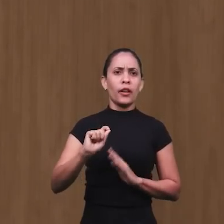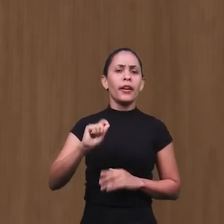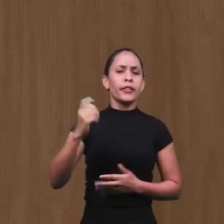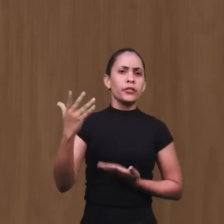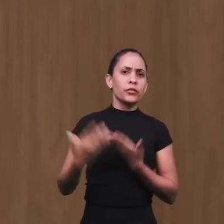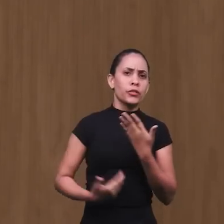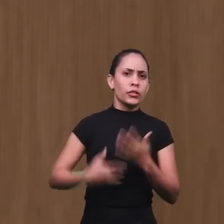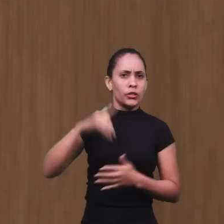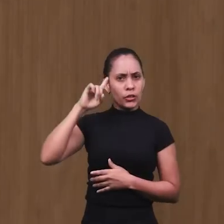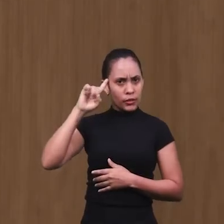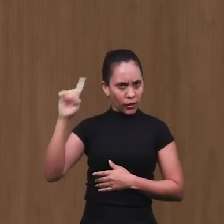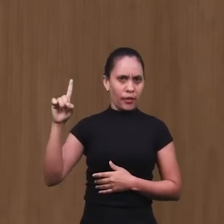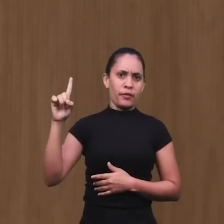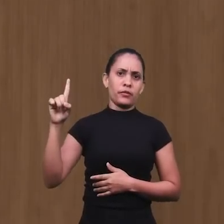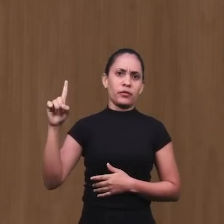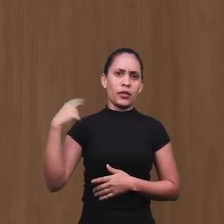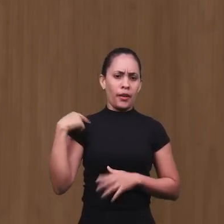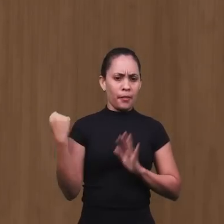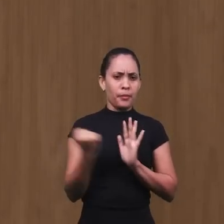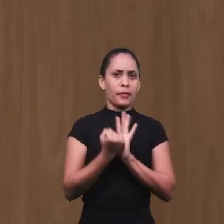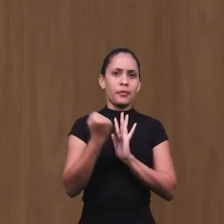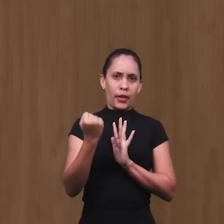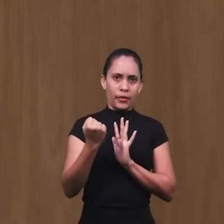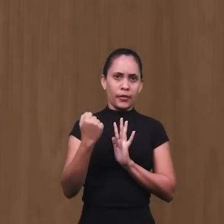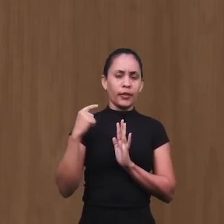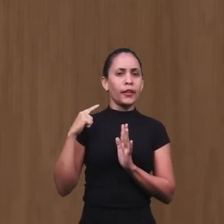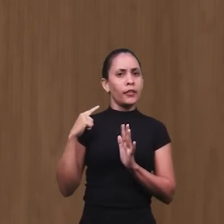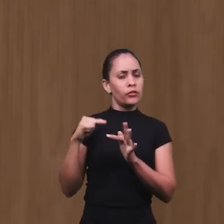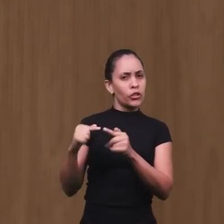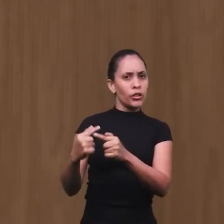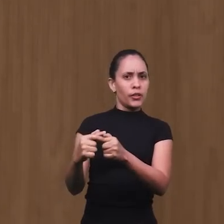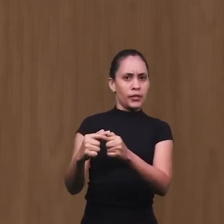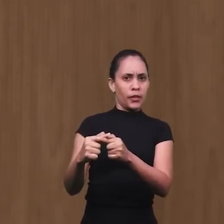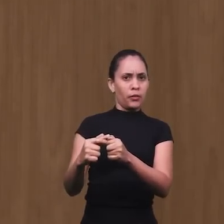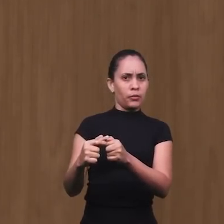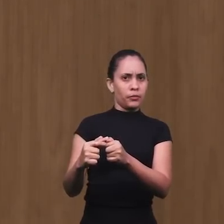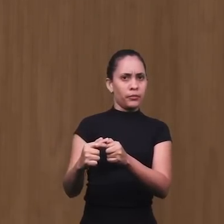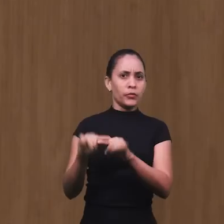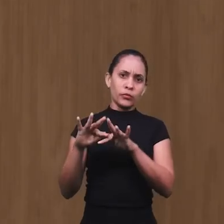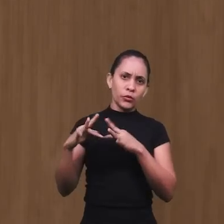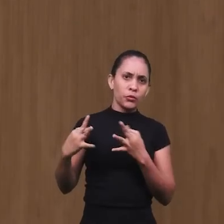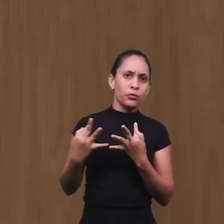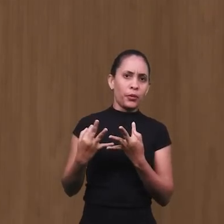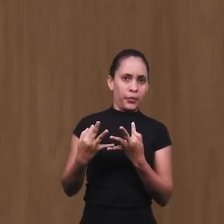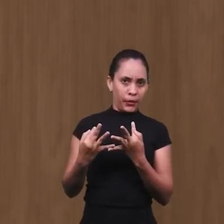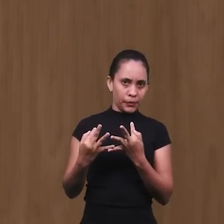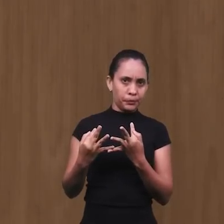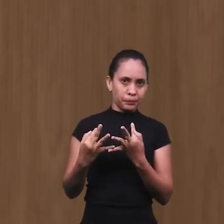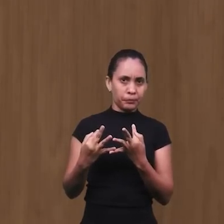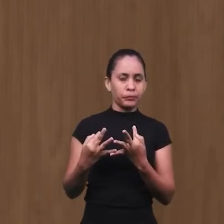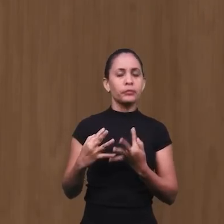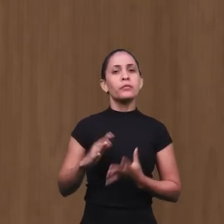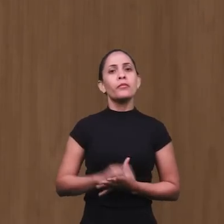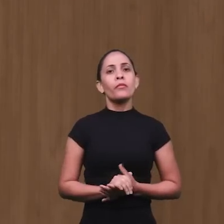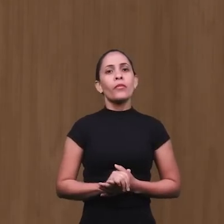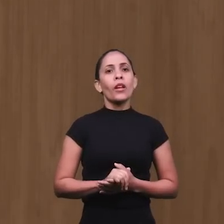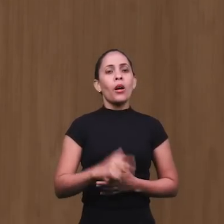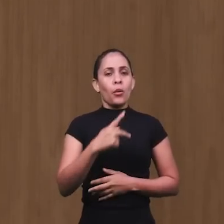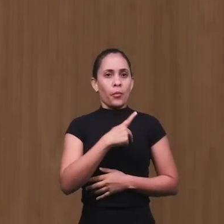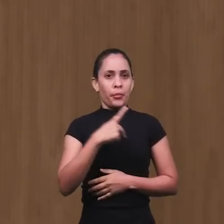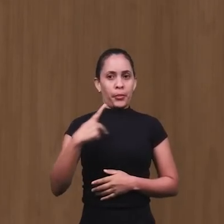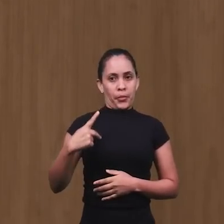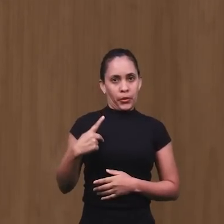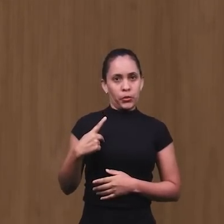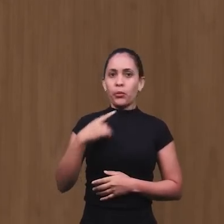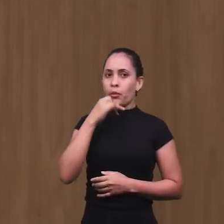de servo que foi passado de pai para filho. E quando a gente fala num aspecto como esse que o pastor